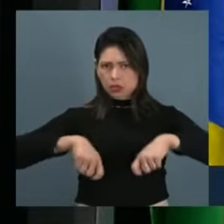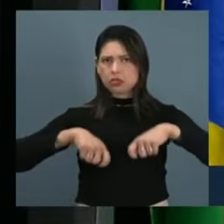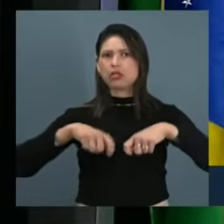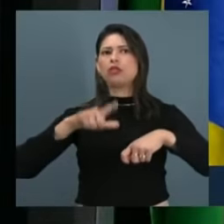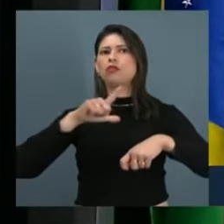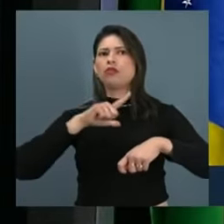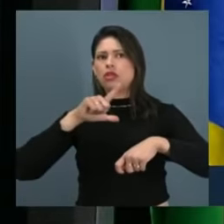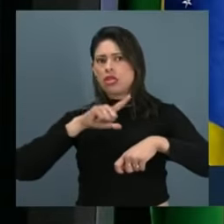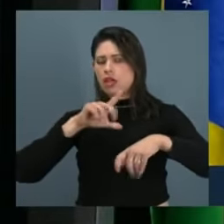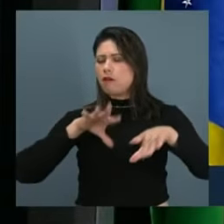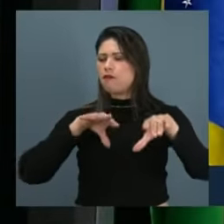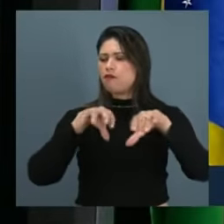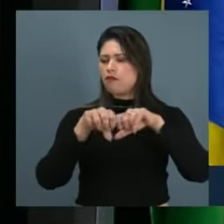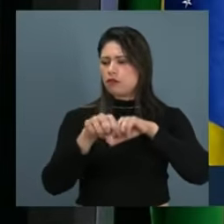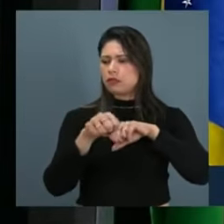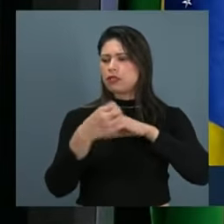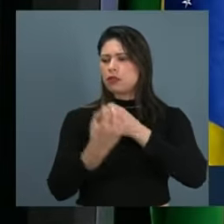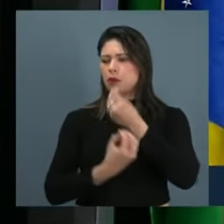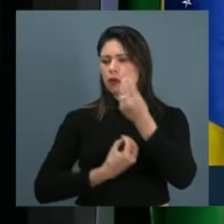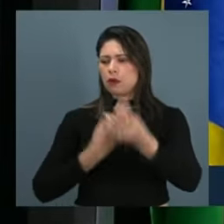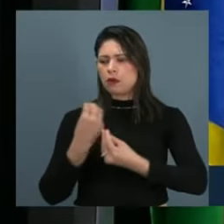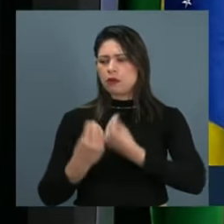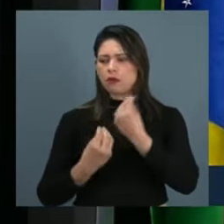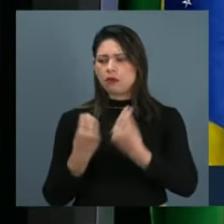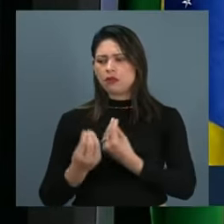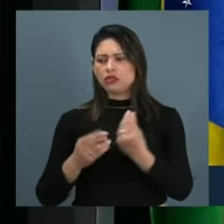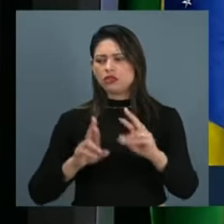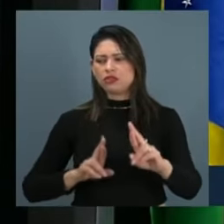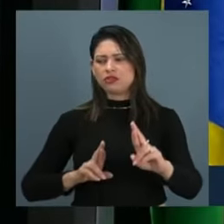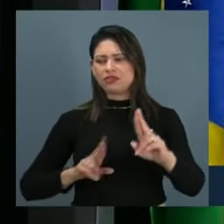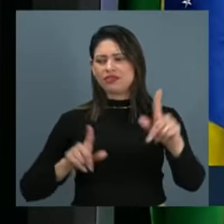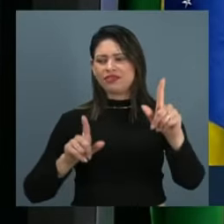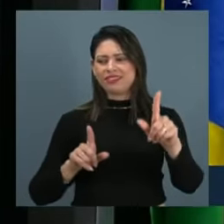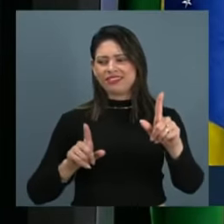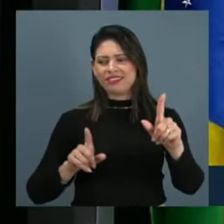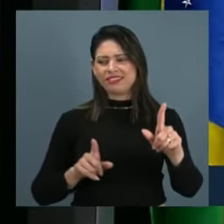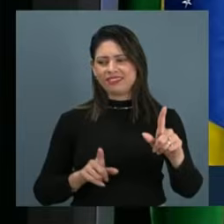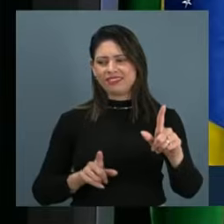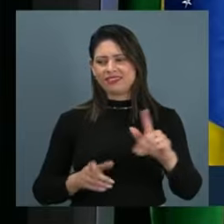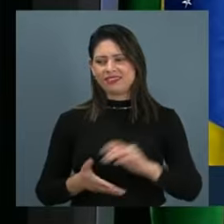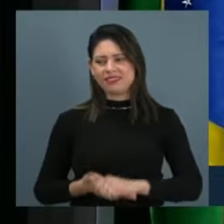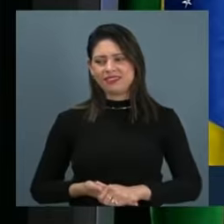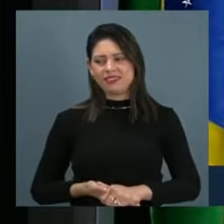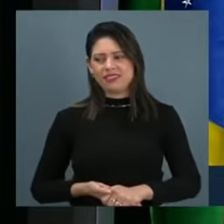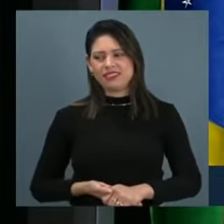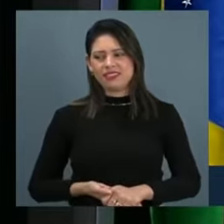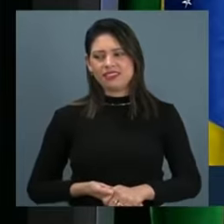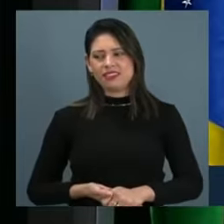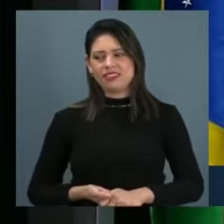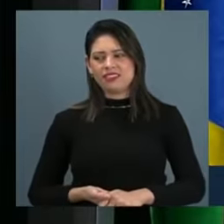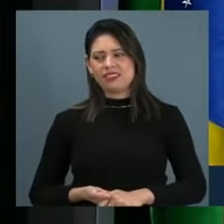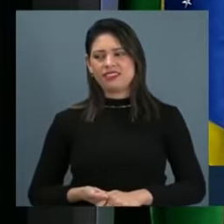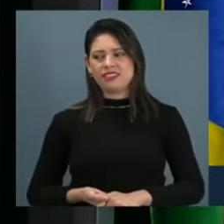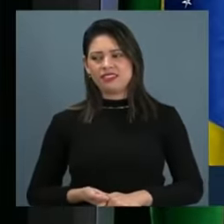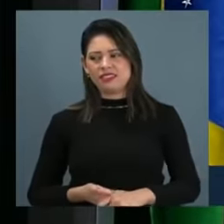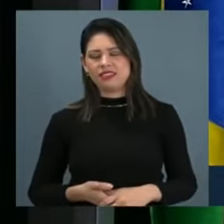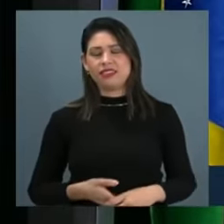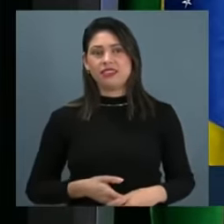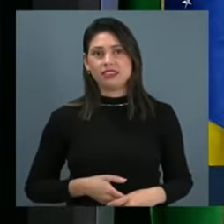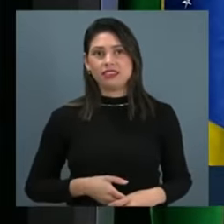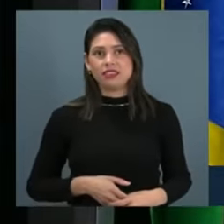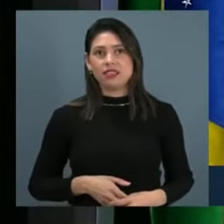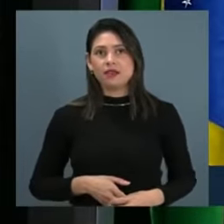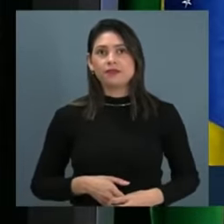transformação. Mas eu não esperava nada diferente da atitude covarde que teve o ministro